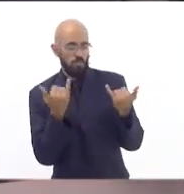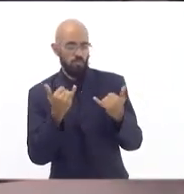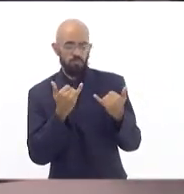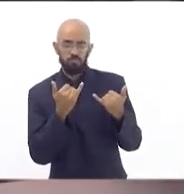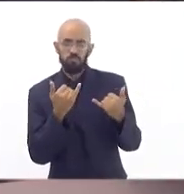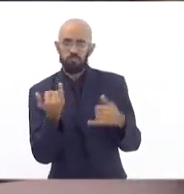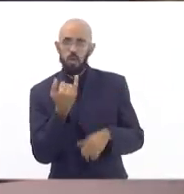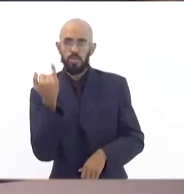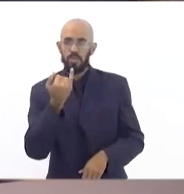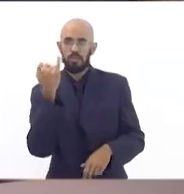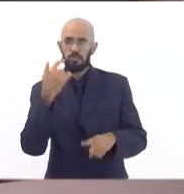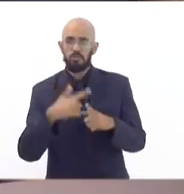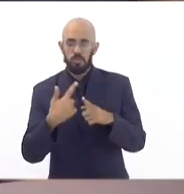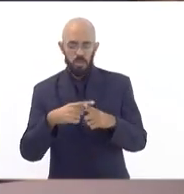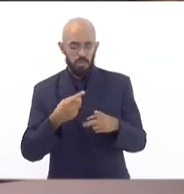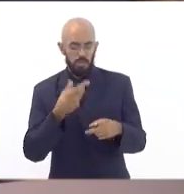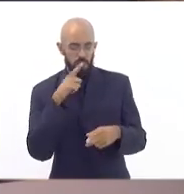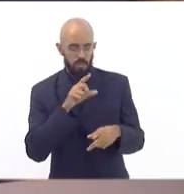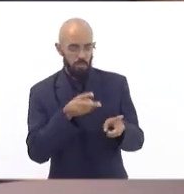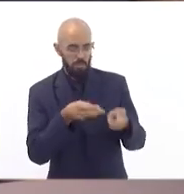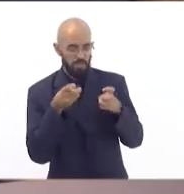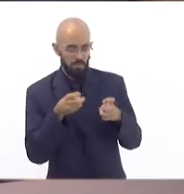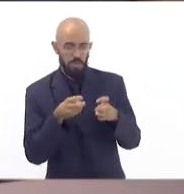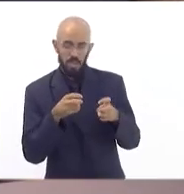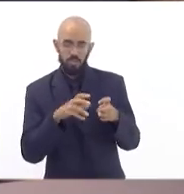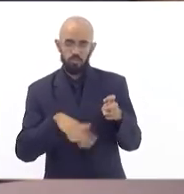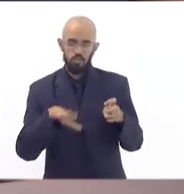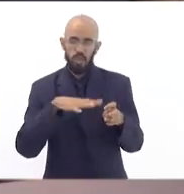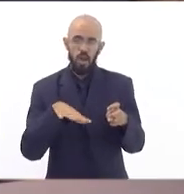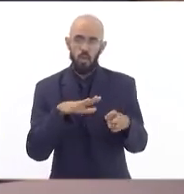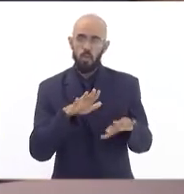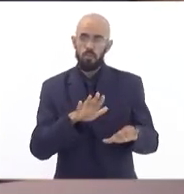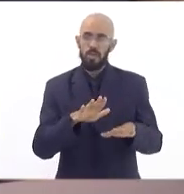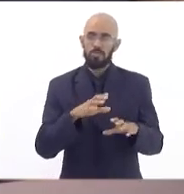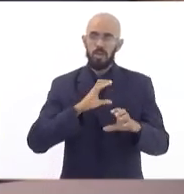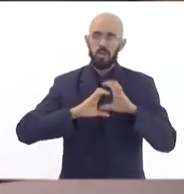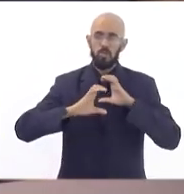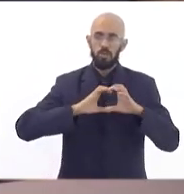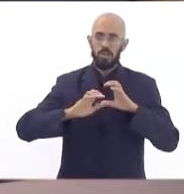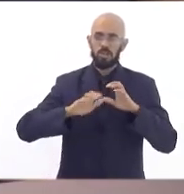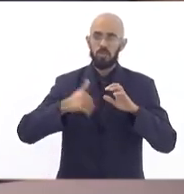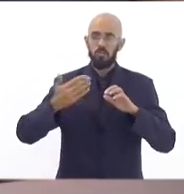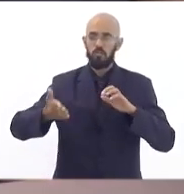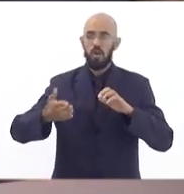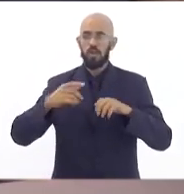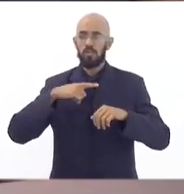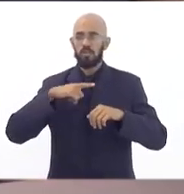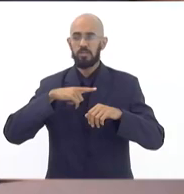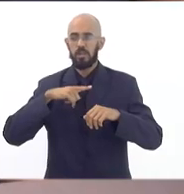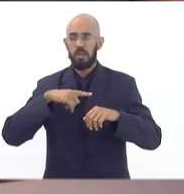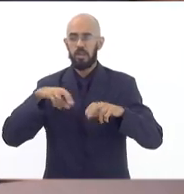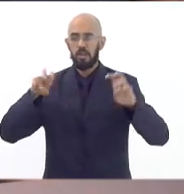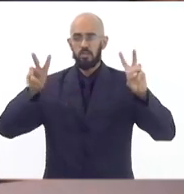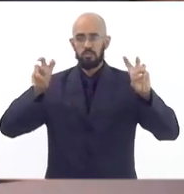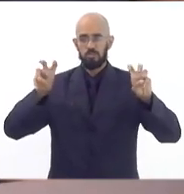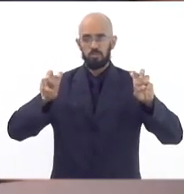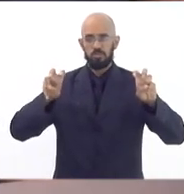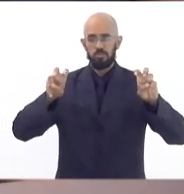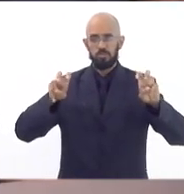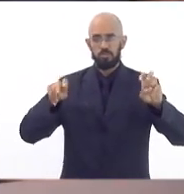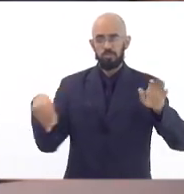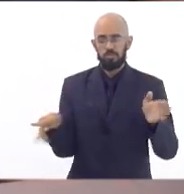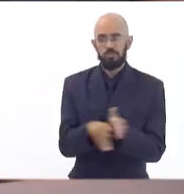inquérito eles estão enxergando a festa como todo mas para pedir comunicação externa Existem algumas titulações específicas no o